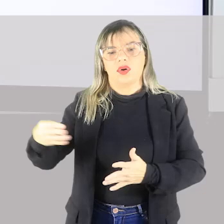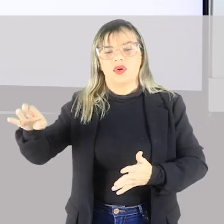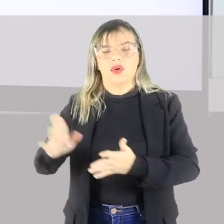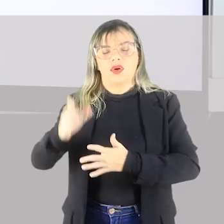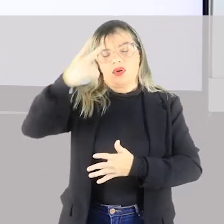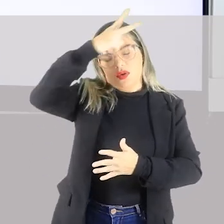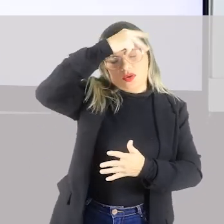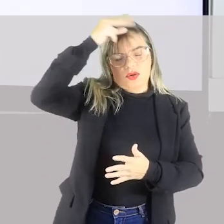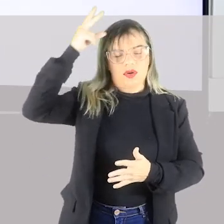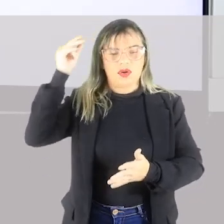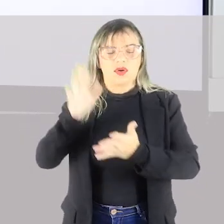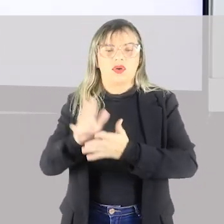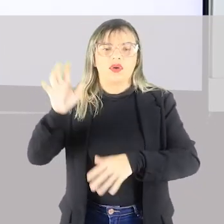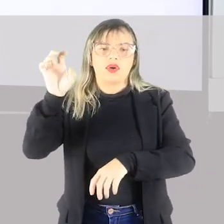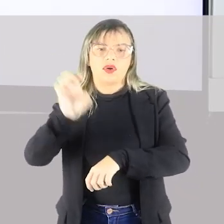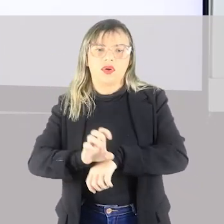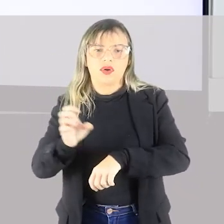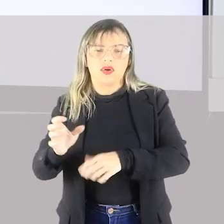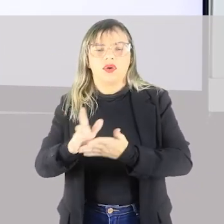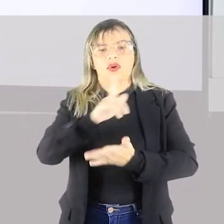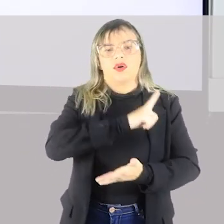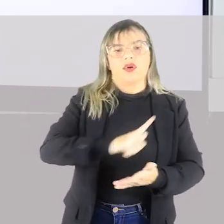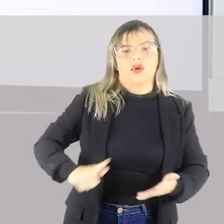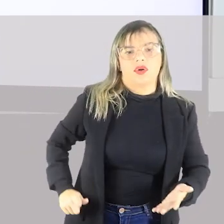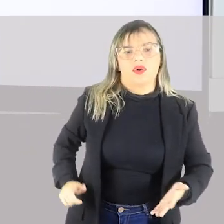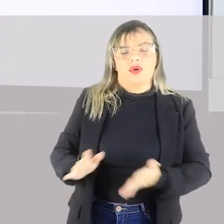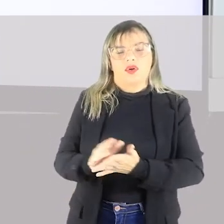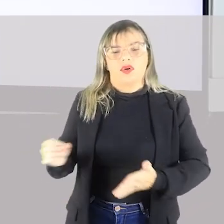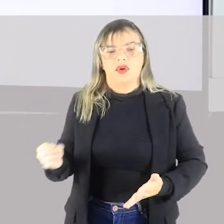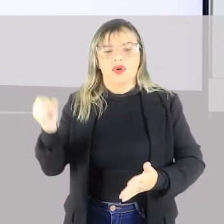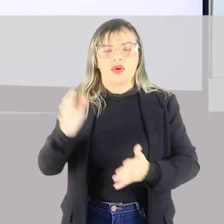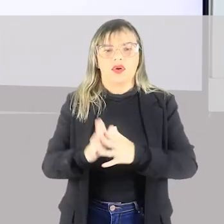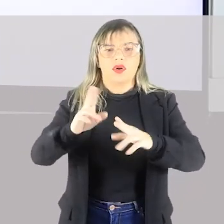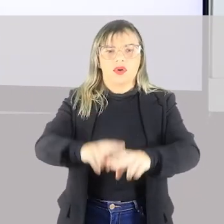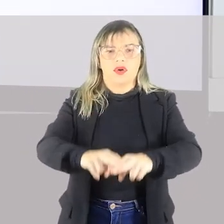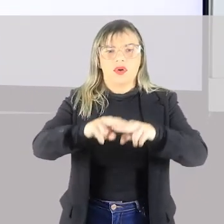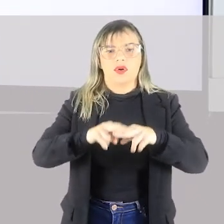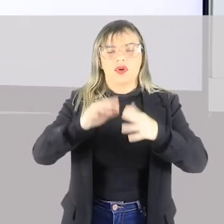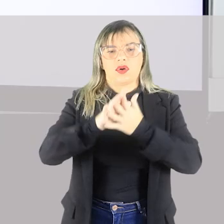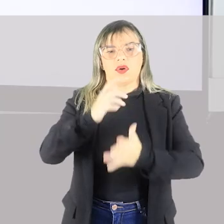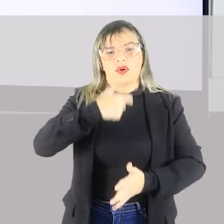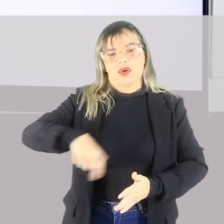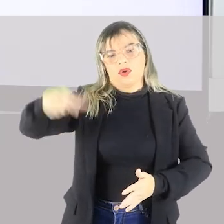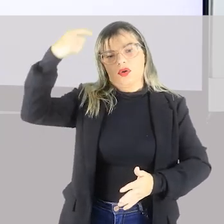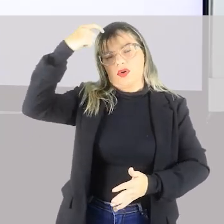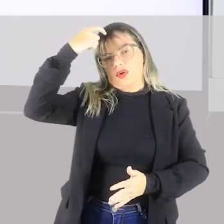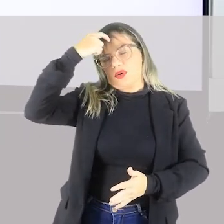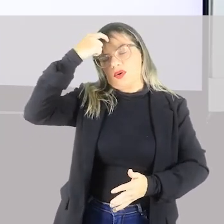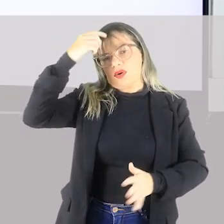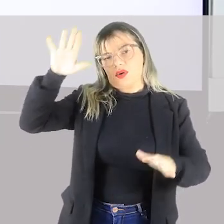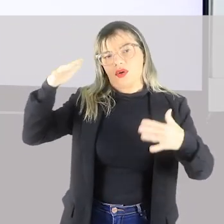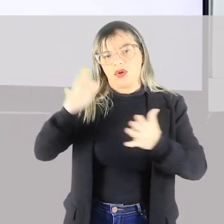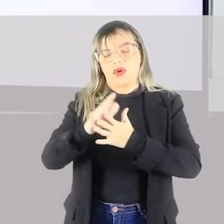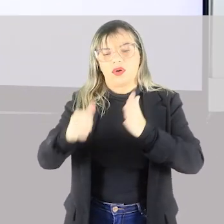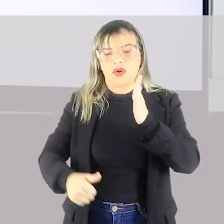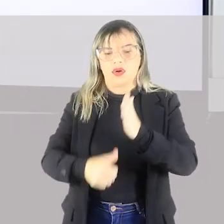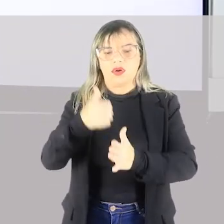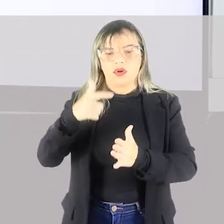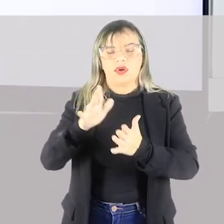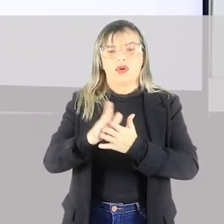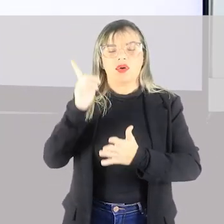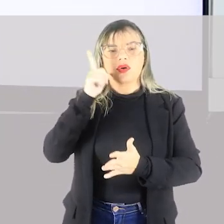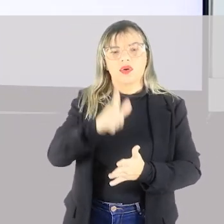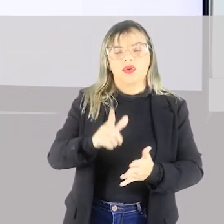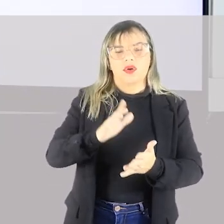pelo governo. Então tudo isso é importante. Por isso que a conscientização é o primeiro passo para a